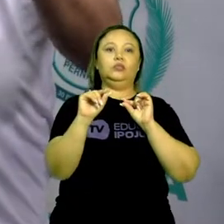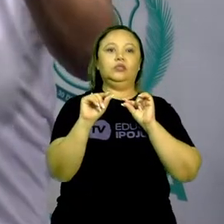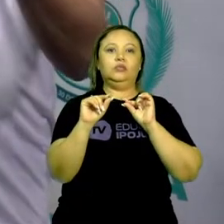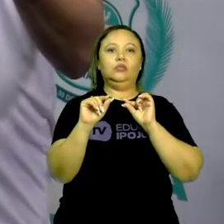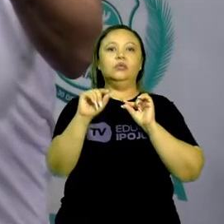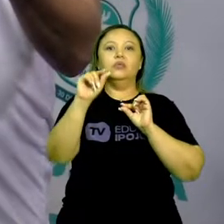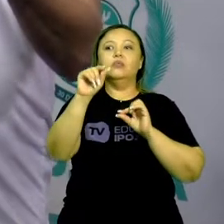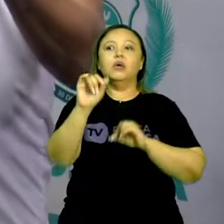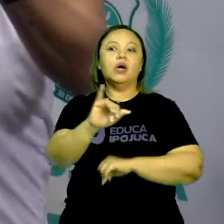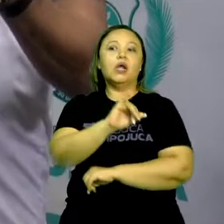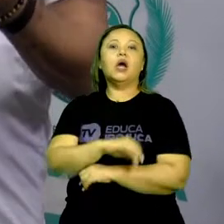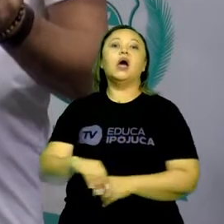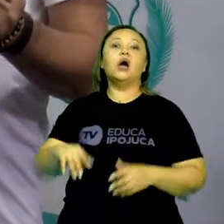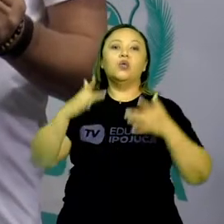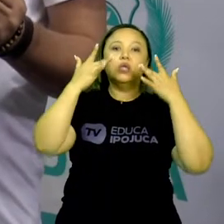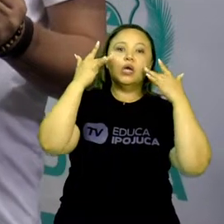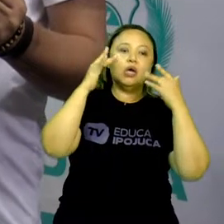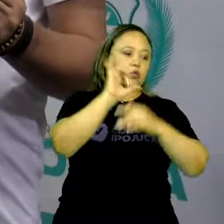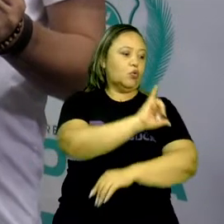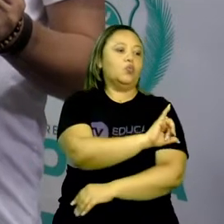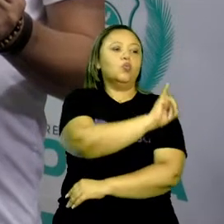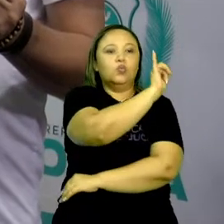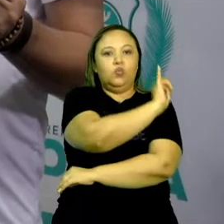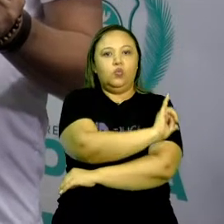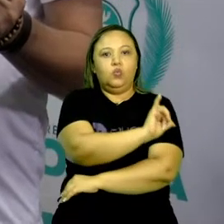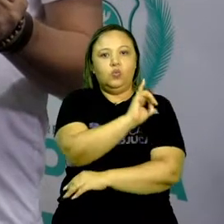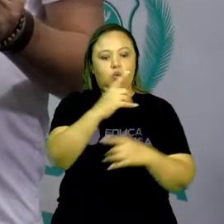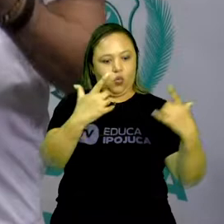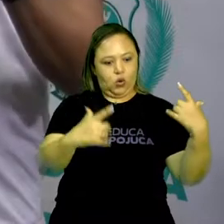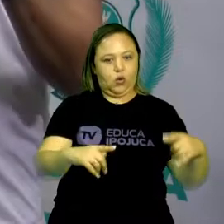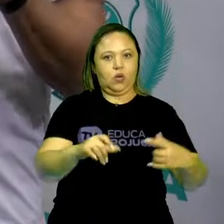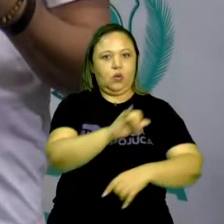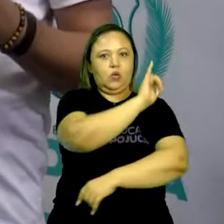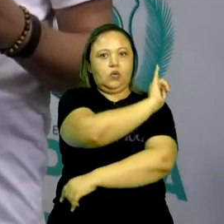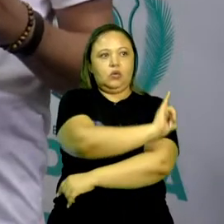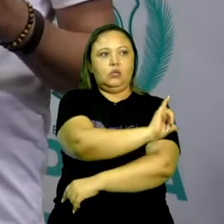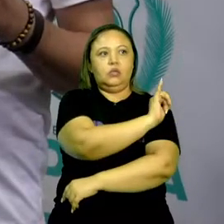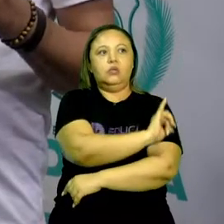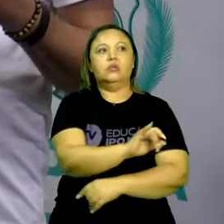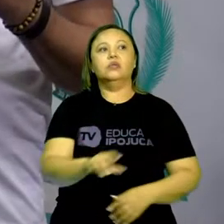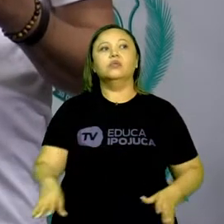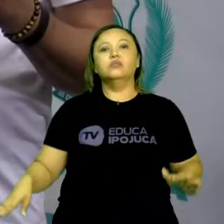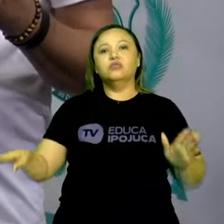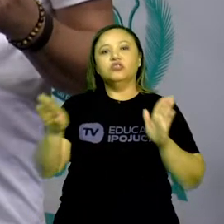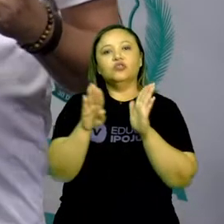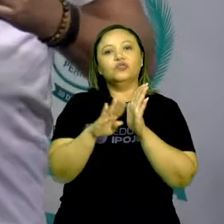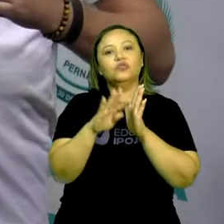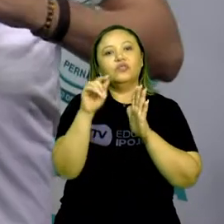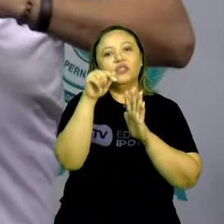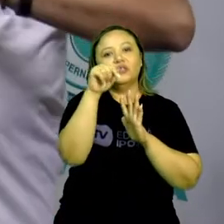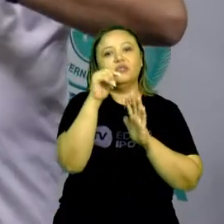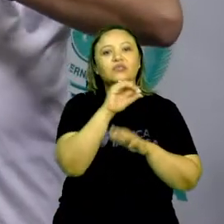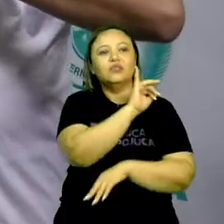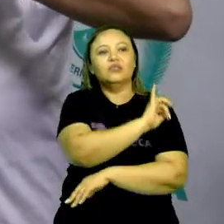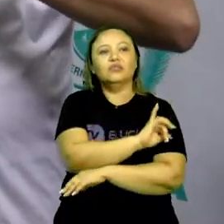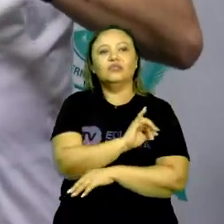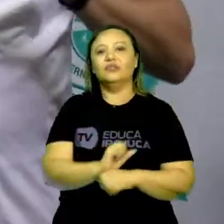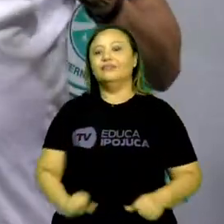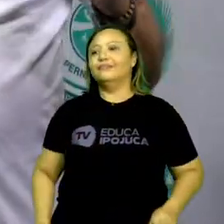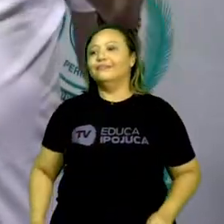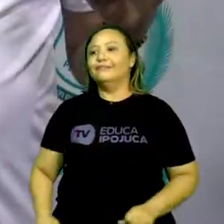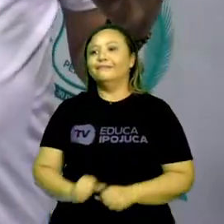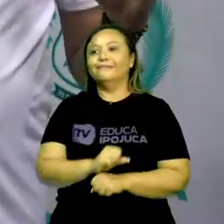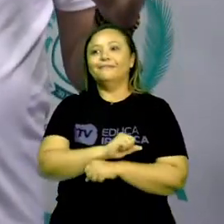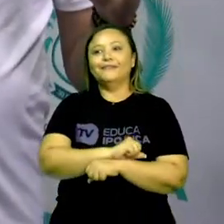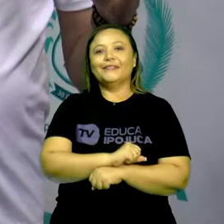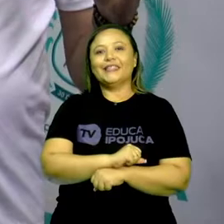Janeiro no ano seguinte, em 57. Minha gente, quando chegou no Rio, esse espetáculo